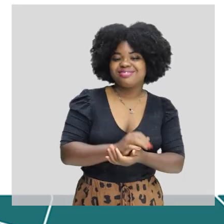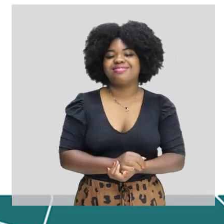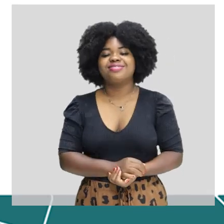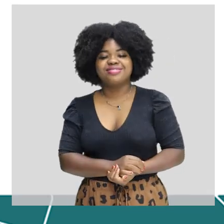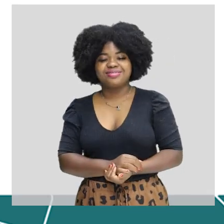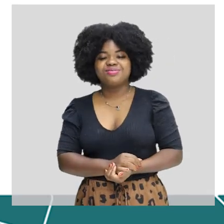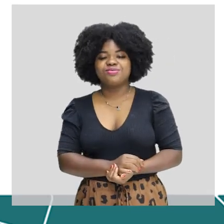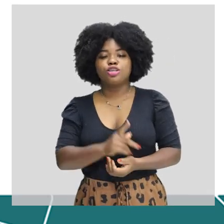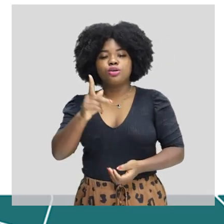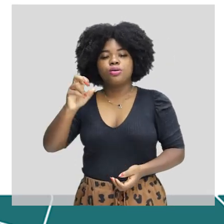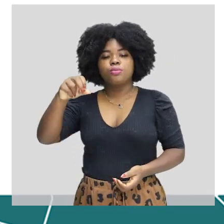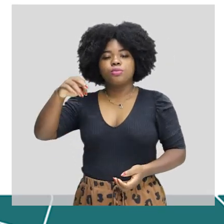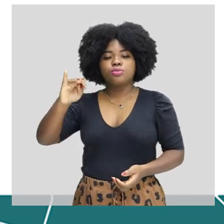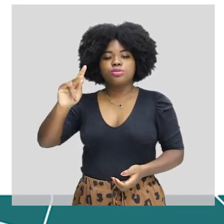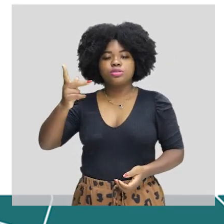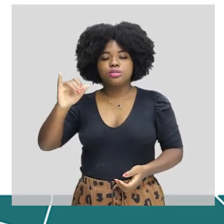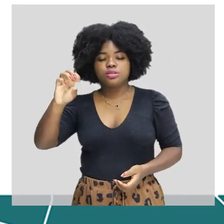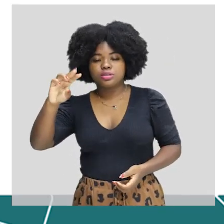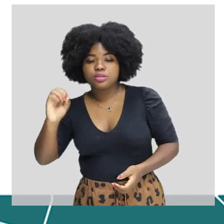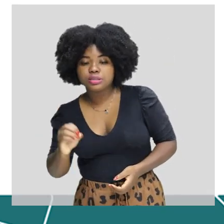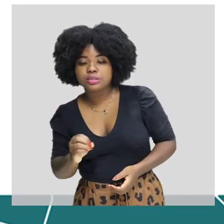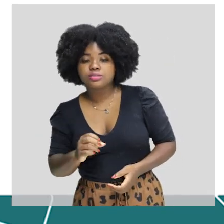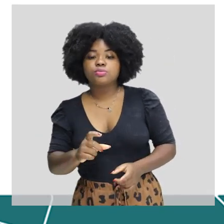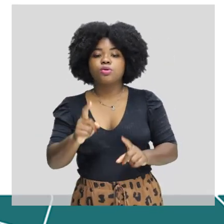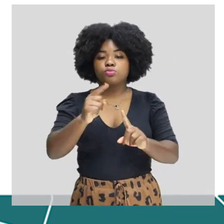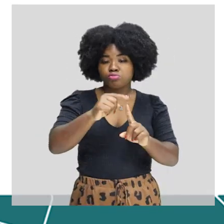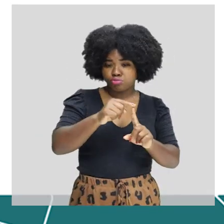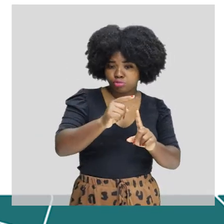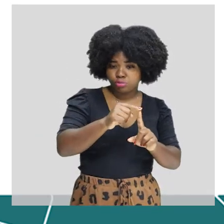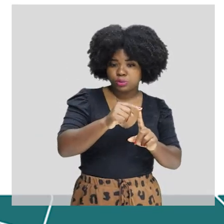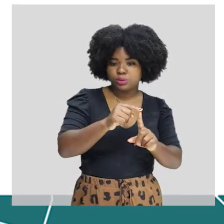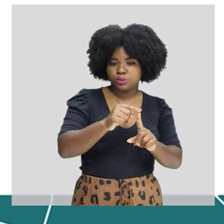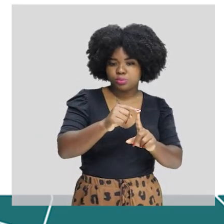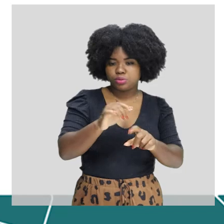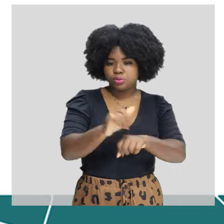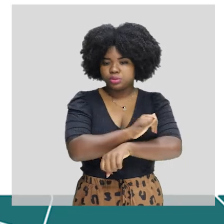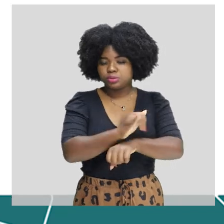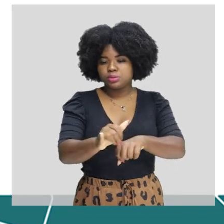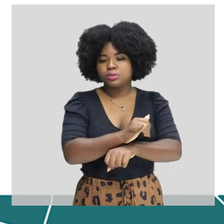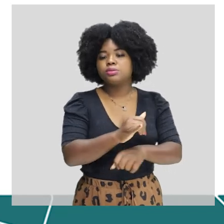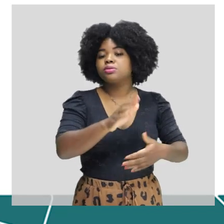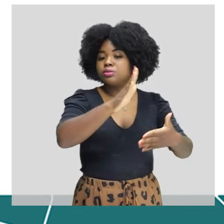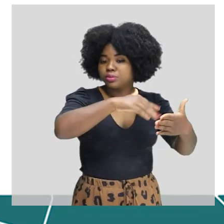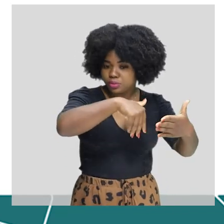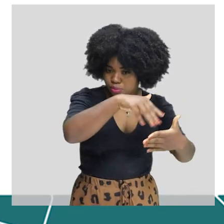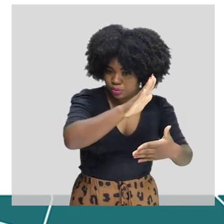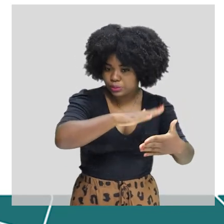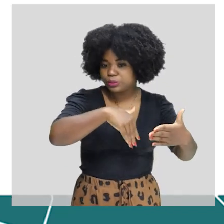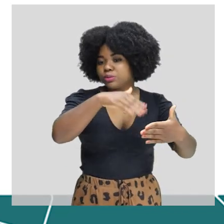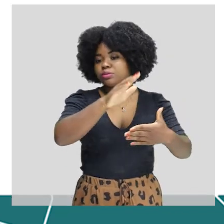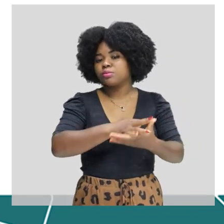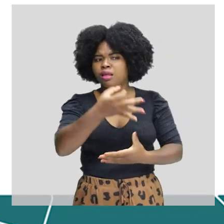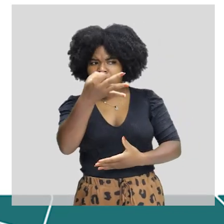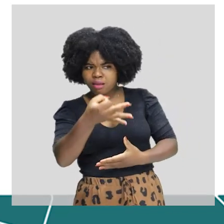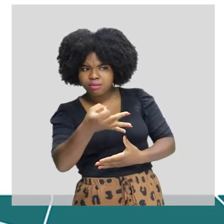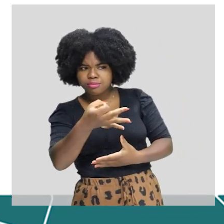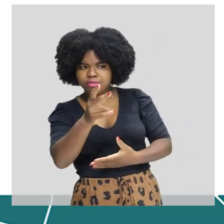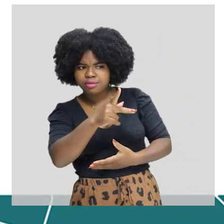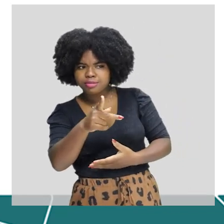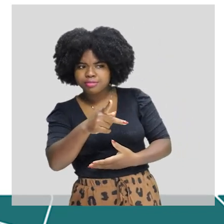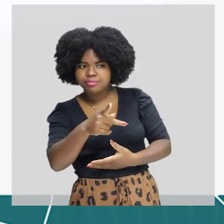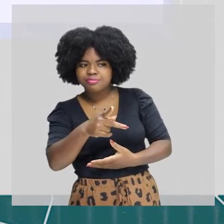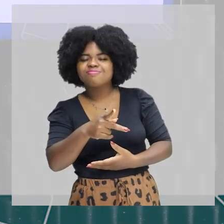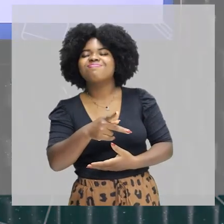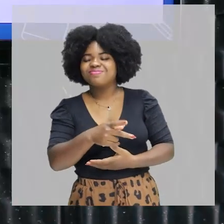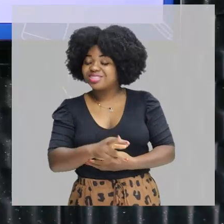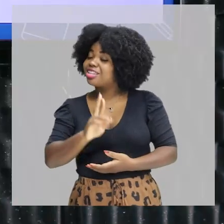que consiste de pequenos pontos que formam uma imagem. Tá certo, Marcos Dominis? Tá certo, Marcos? Ele está dizendo que sim. Então, peguei lá na aula de